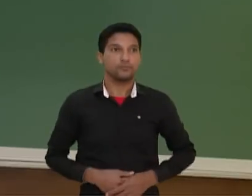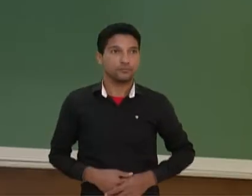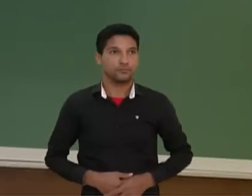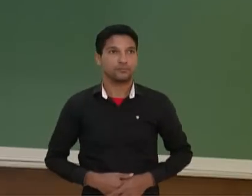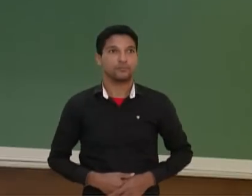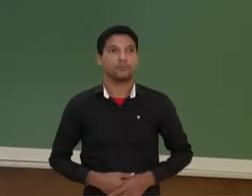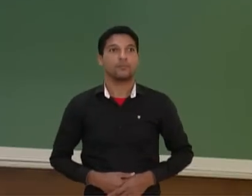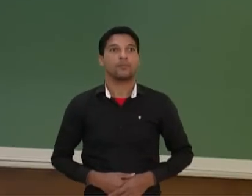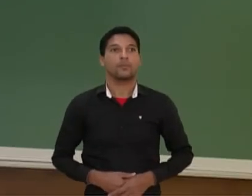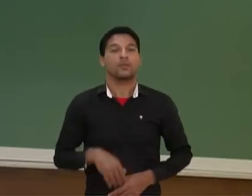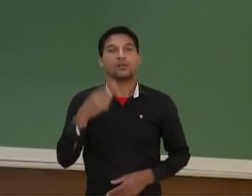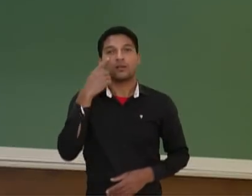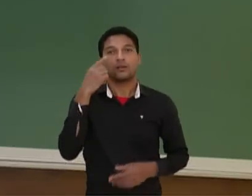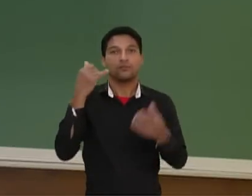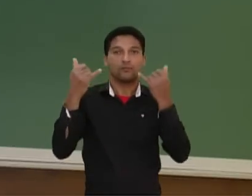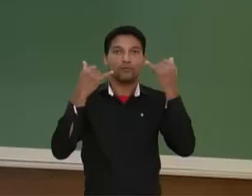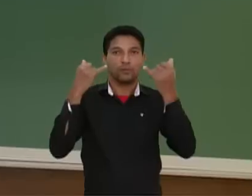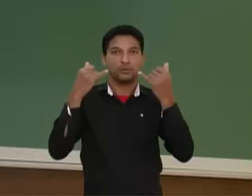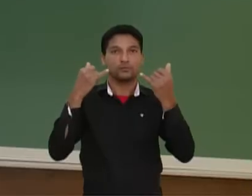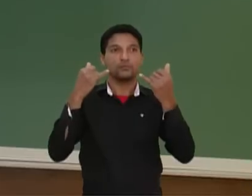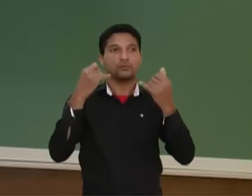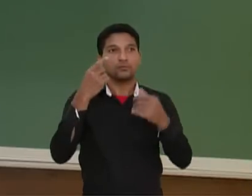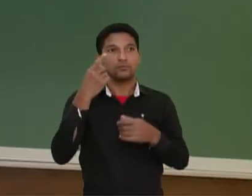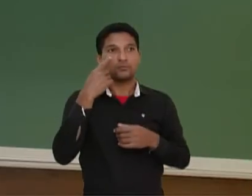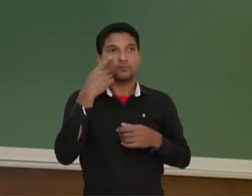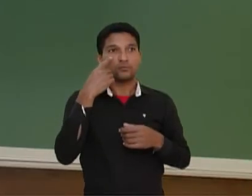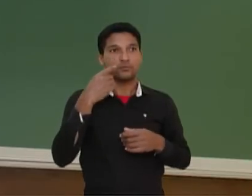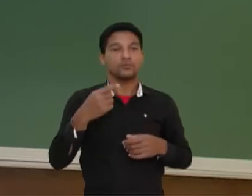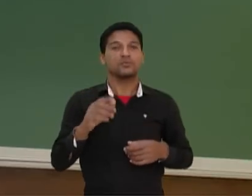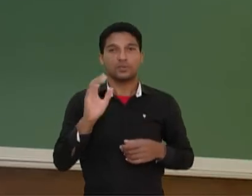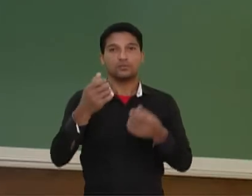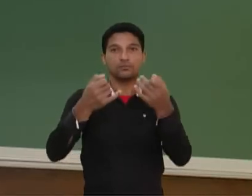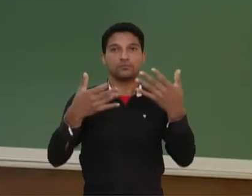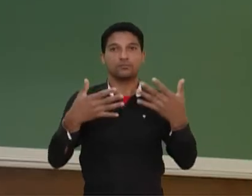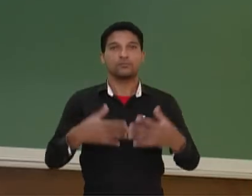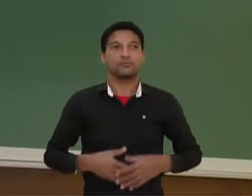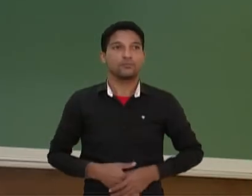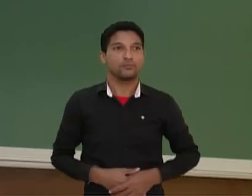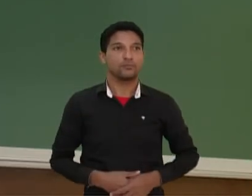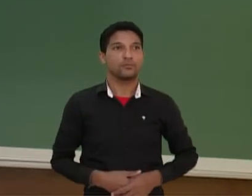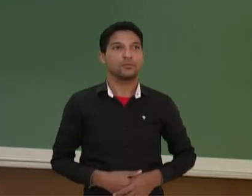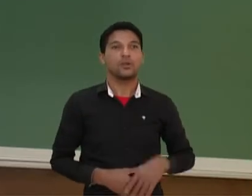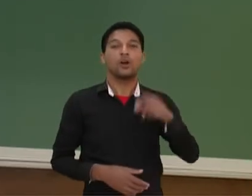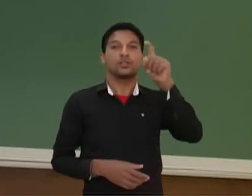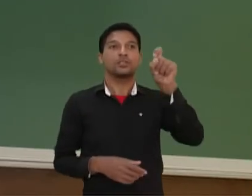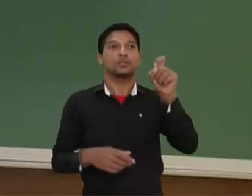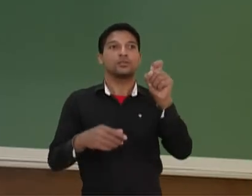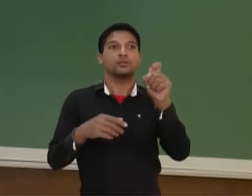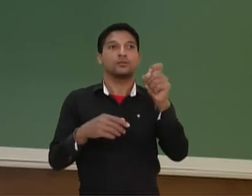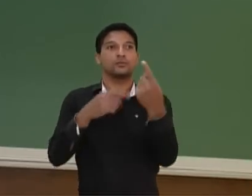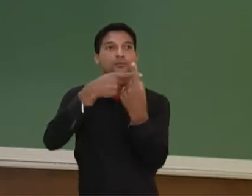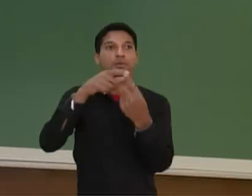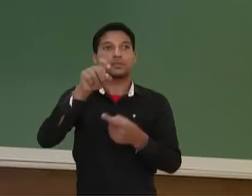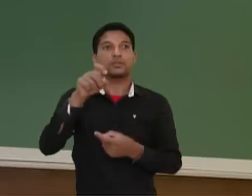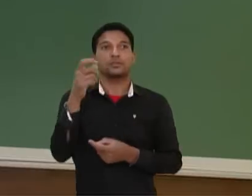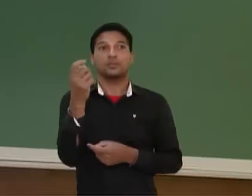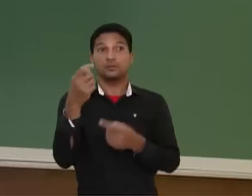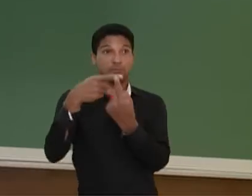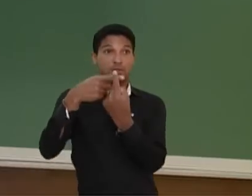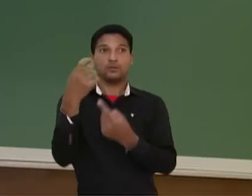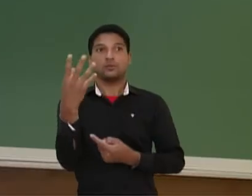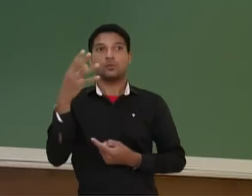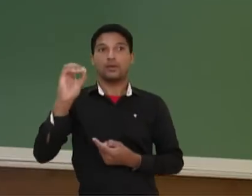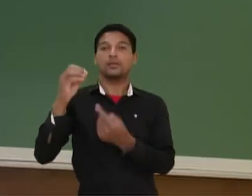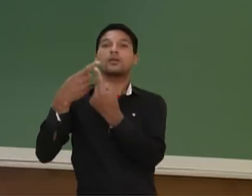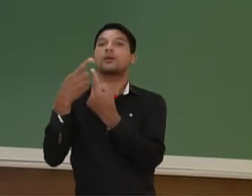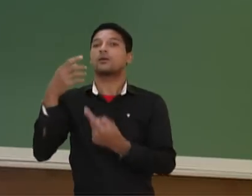os outros dois são congruentes e de valor desconhecido, tá bom? Então, olha lá. X e x, 40 e 40.